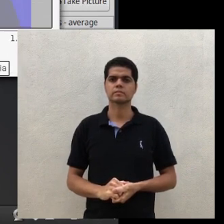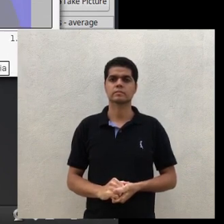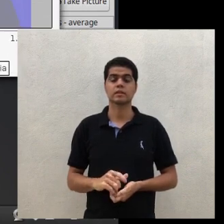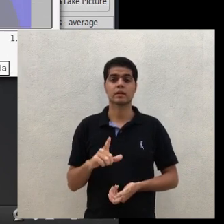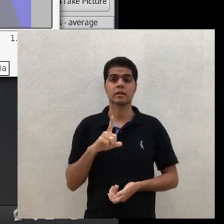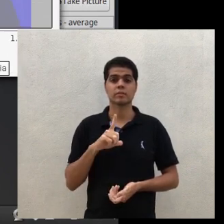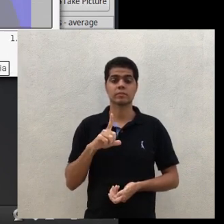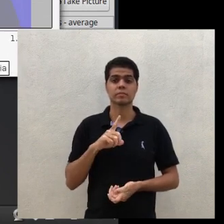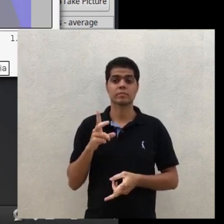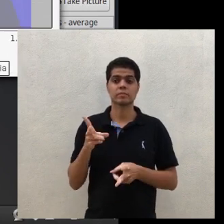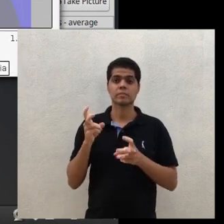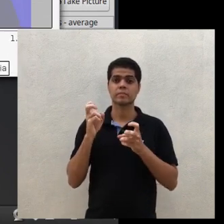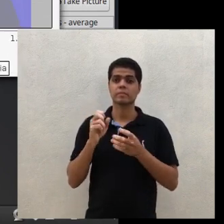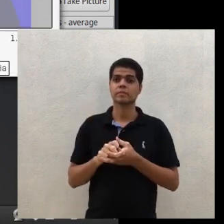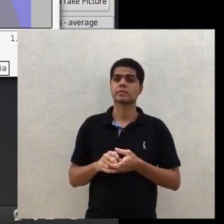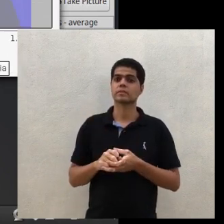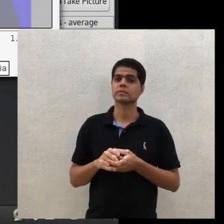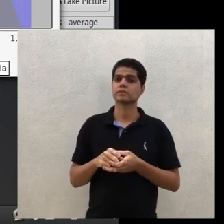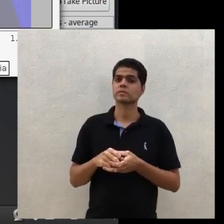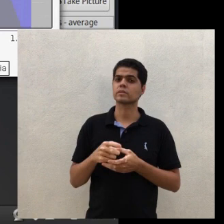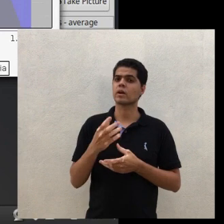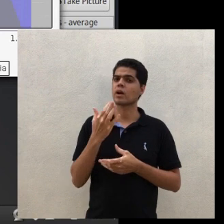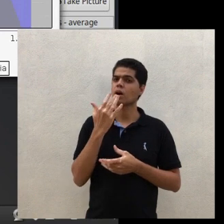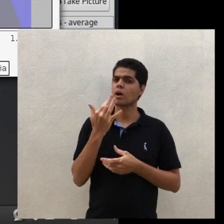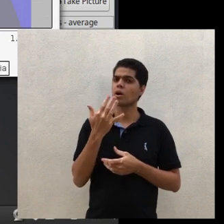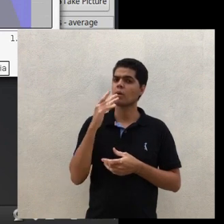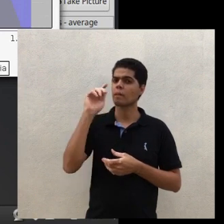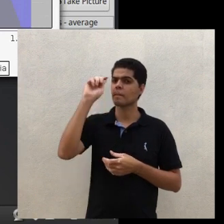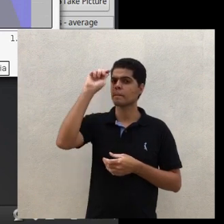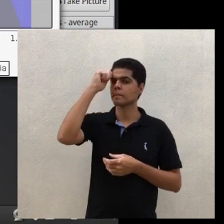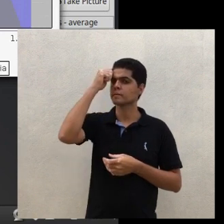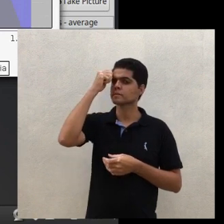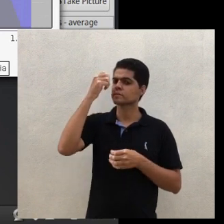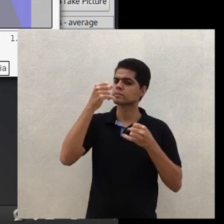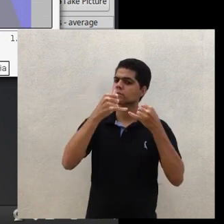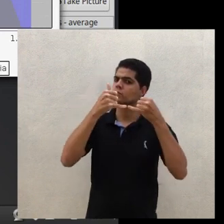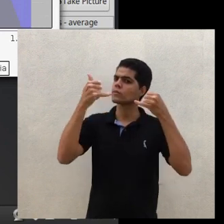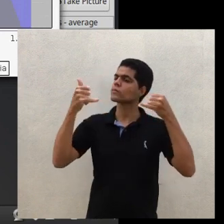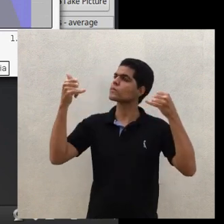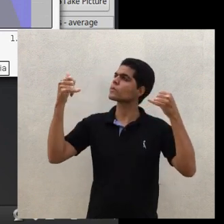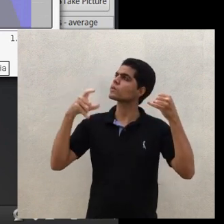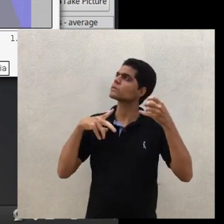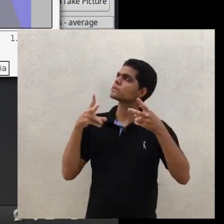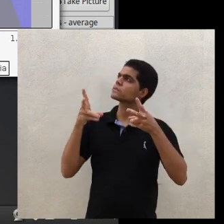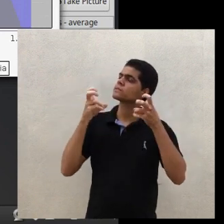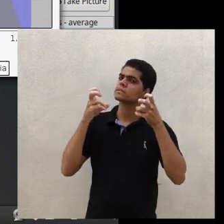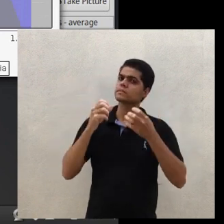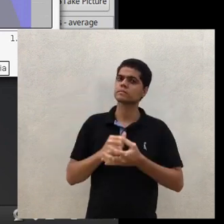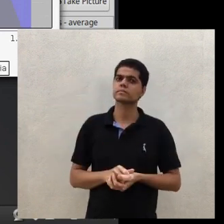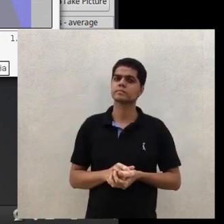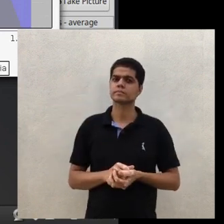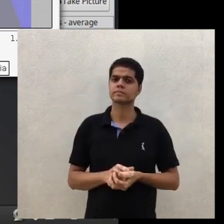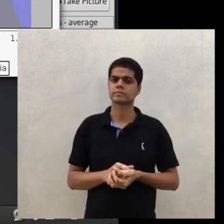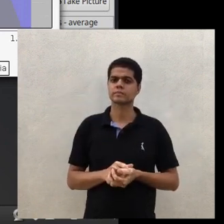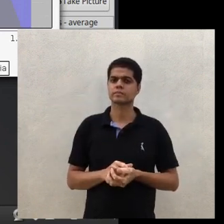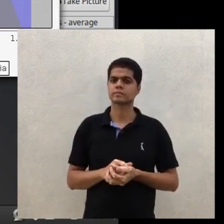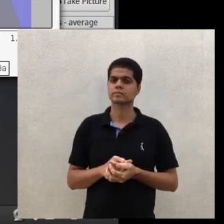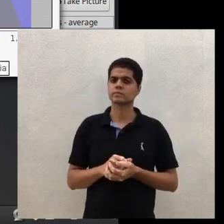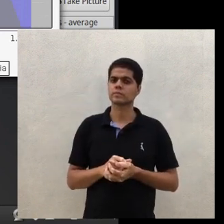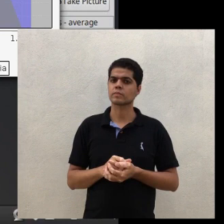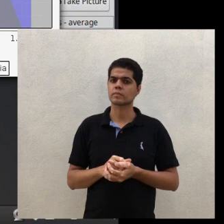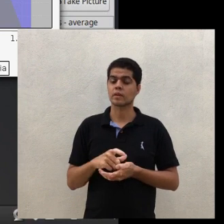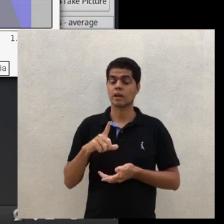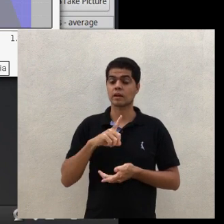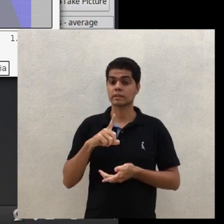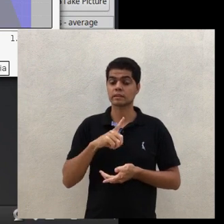Quando, aí tem uma linha preta na vertical aqui, ó. A capacitação foi de 10 anos e a experiência foi de 10